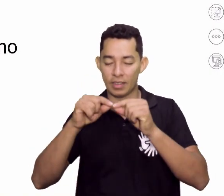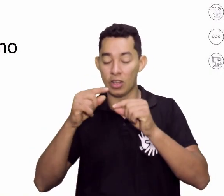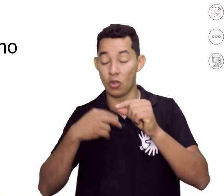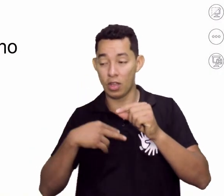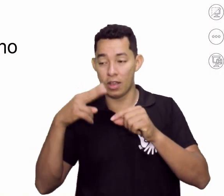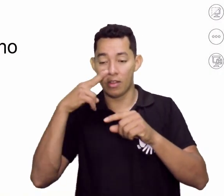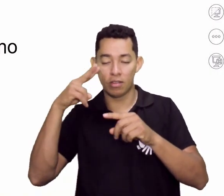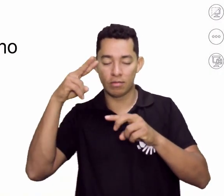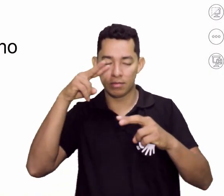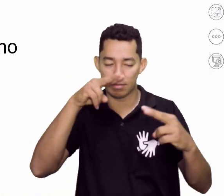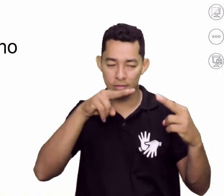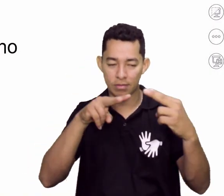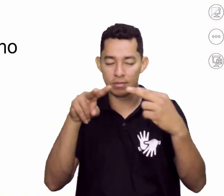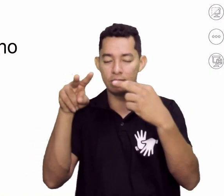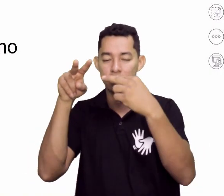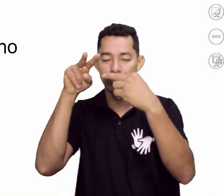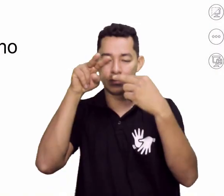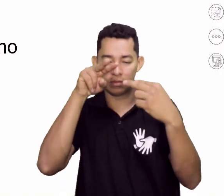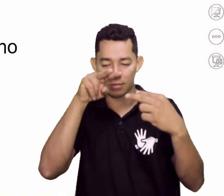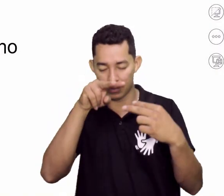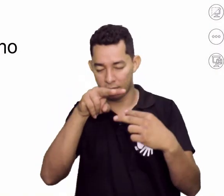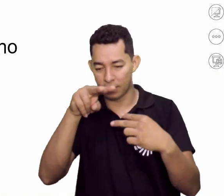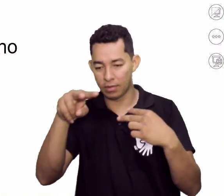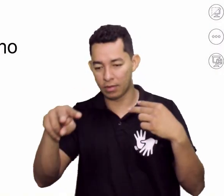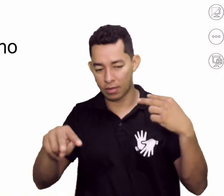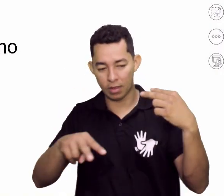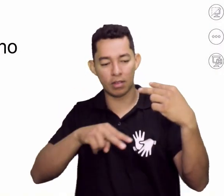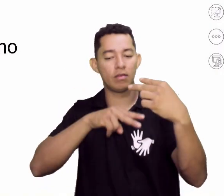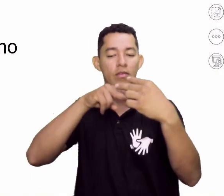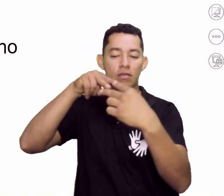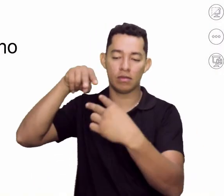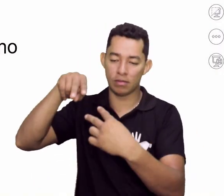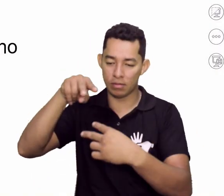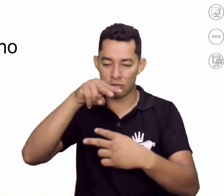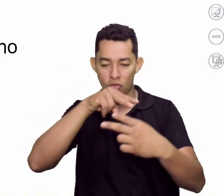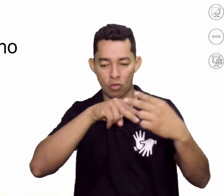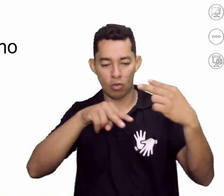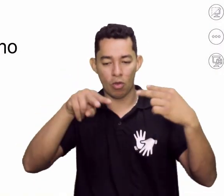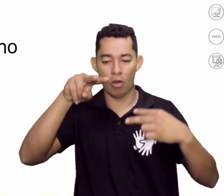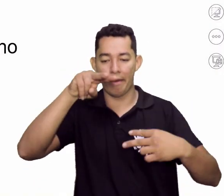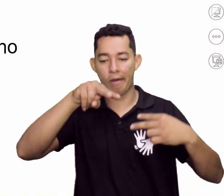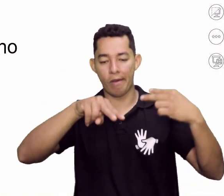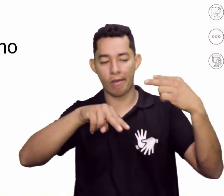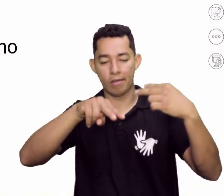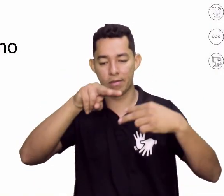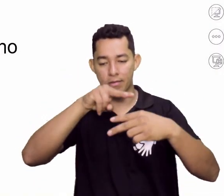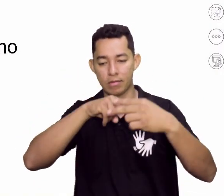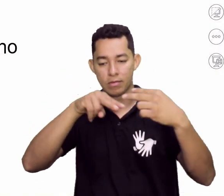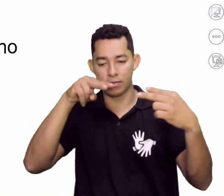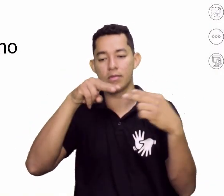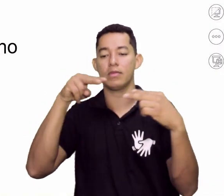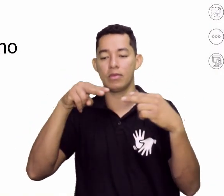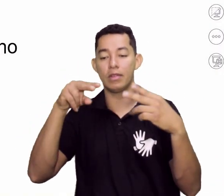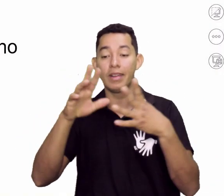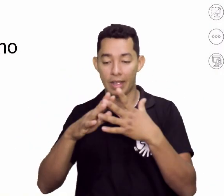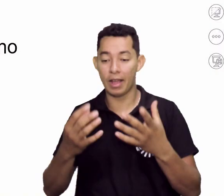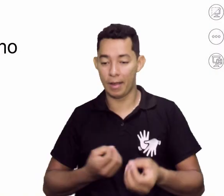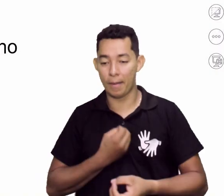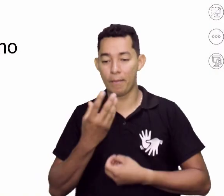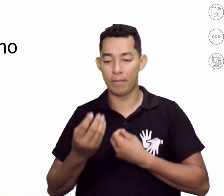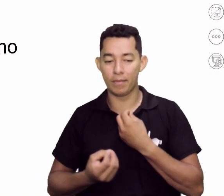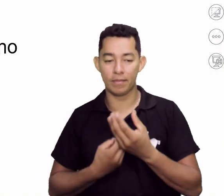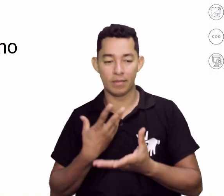seus olhos me faz encontrar o infinito. Quer dizer, é um símbolo, é uma ideia maravilhosa,